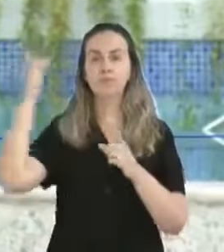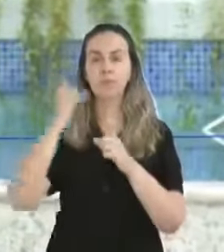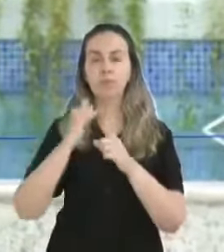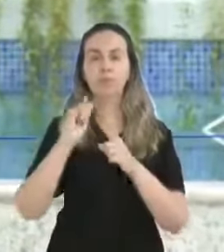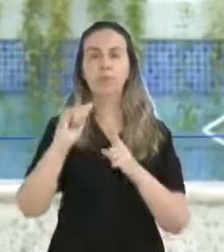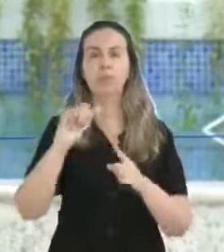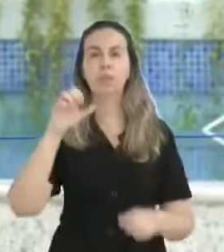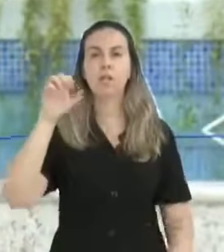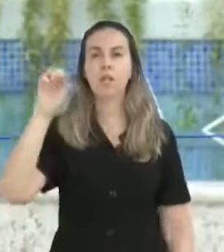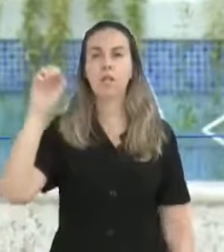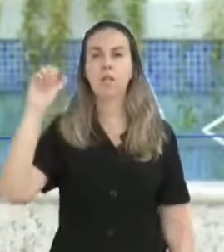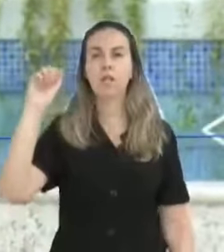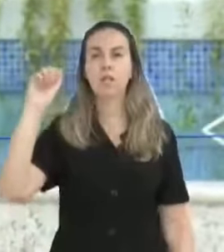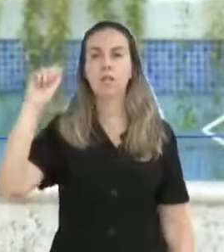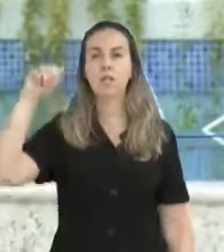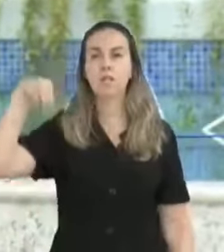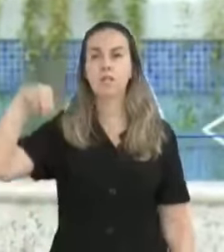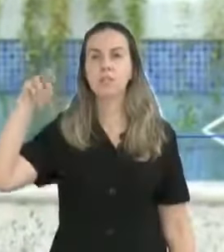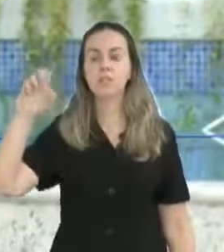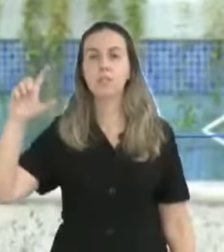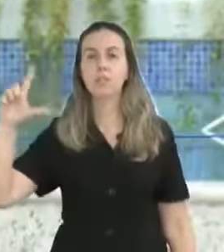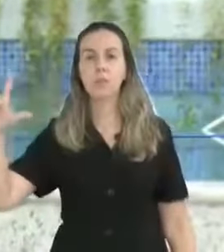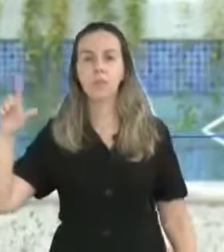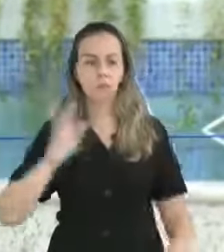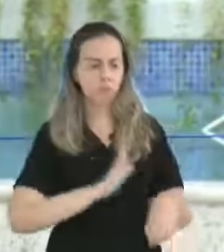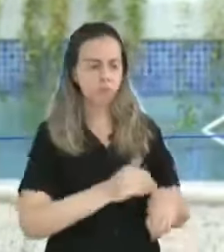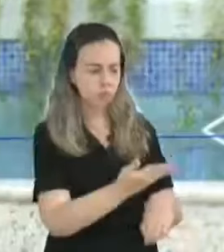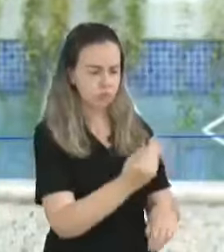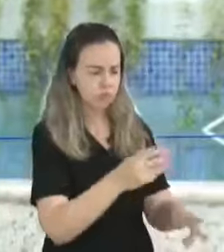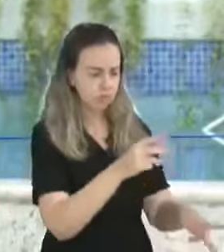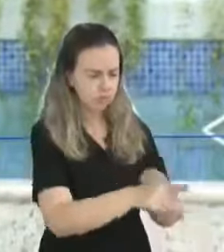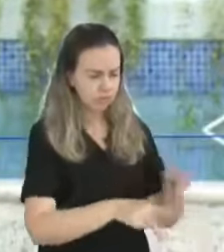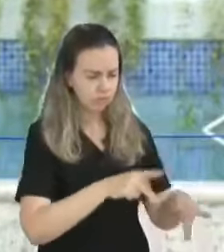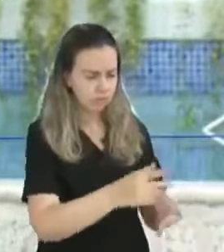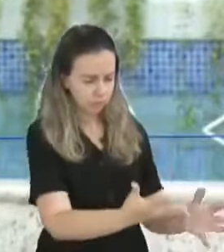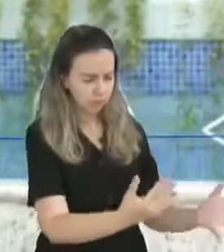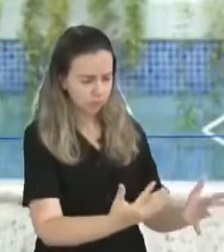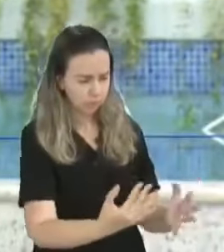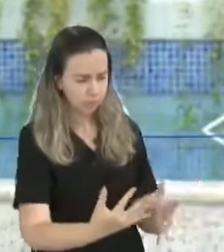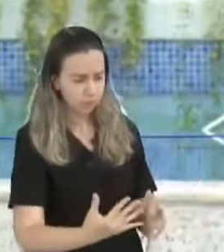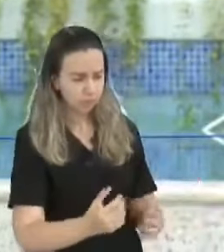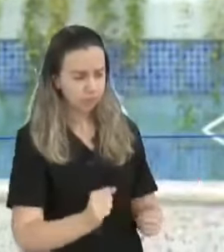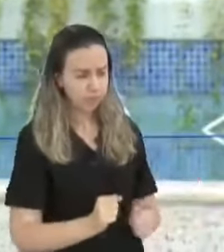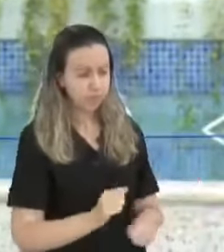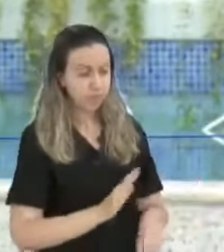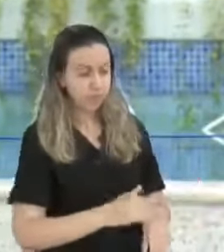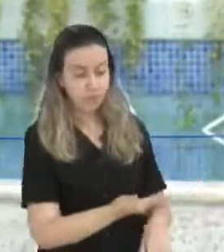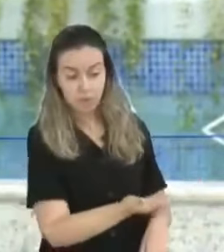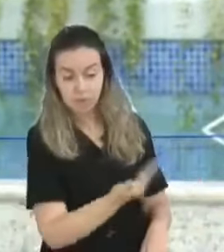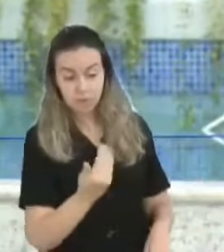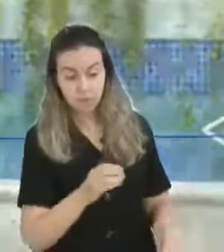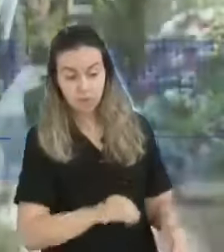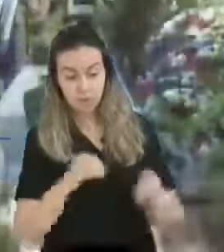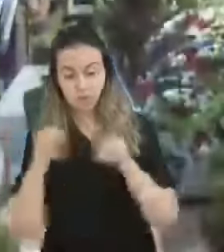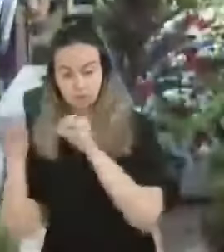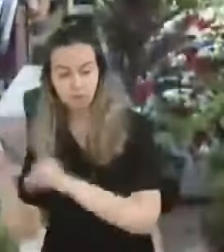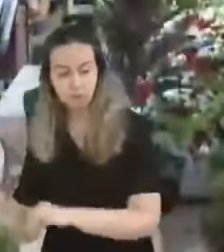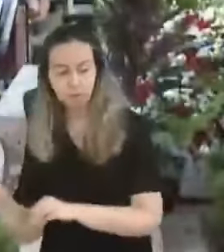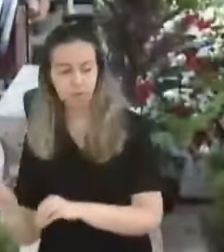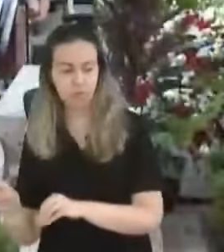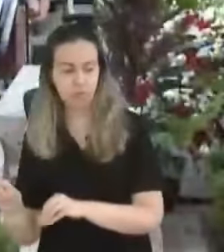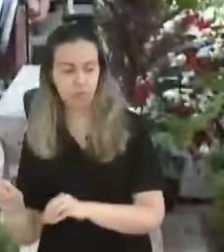Samuel reuniu o povo e disse: vamos até Gilgal e ali renovemos o reino. Oh, que